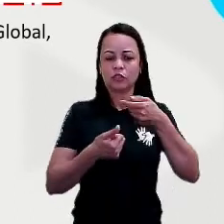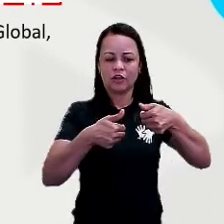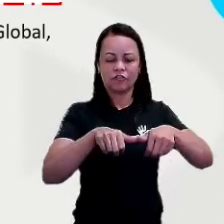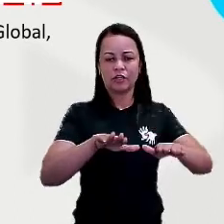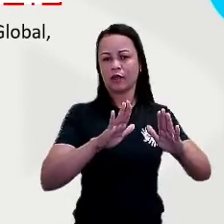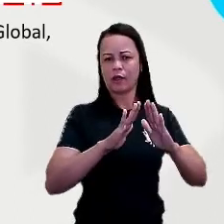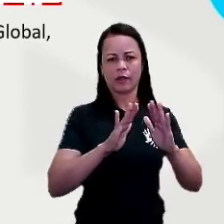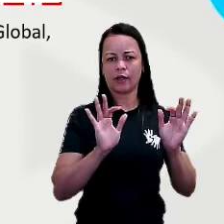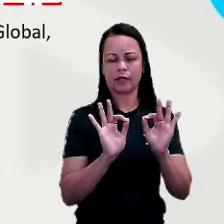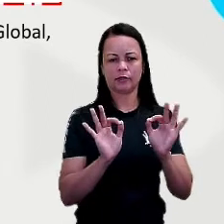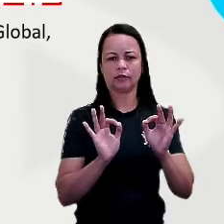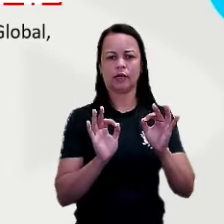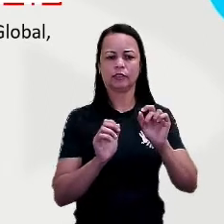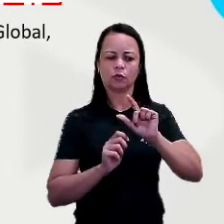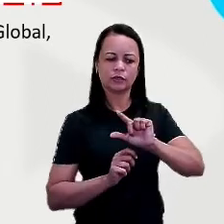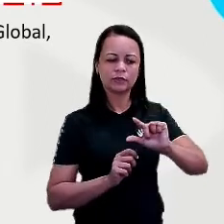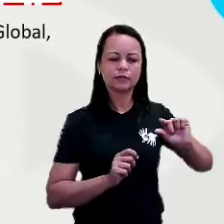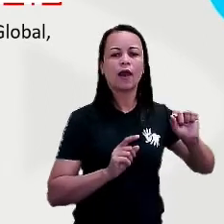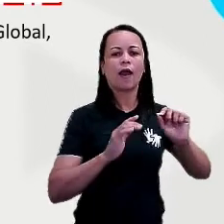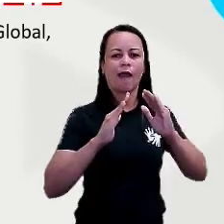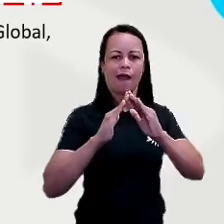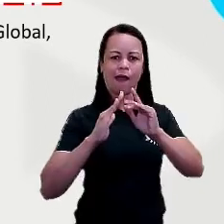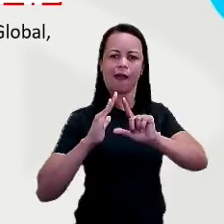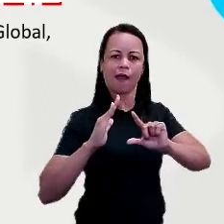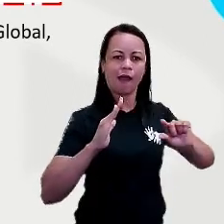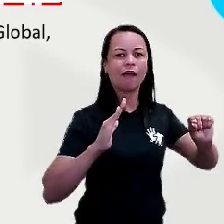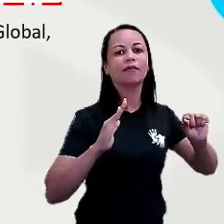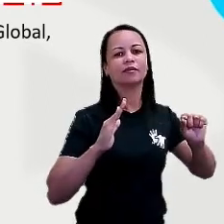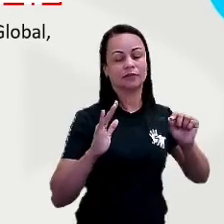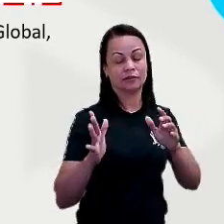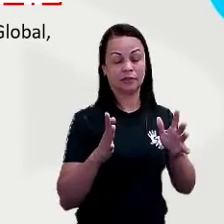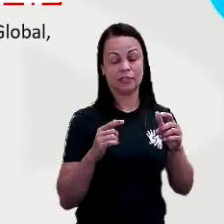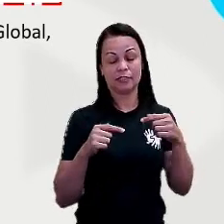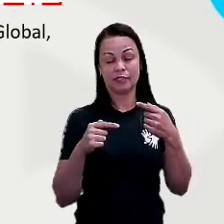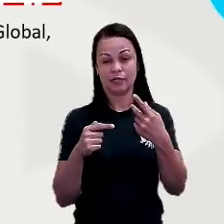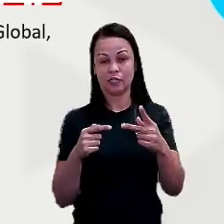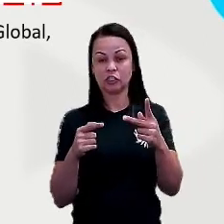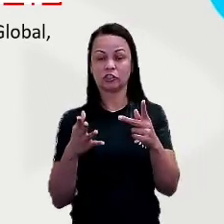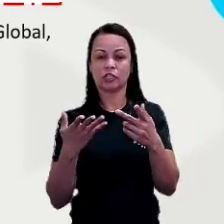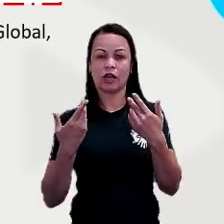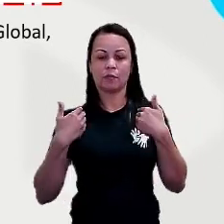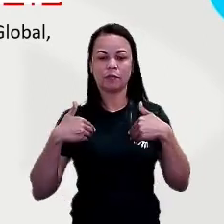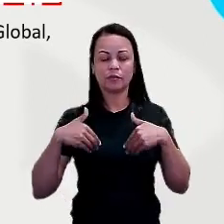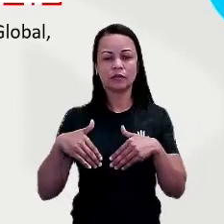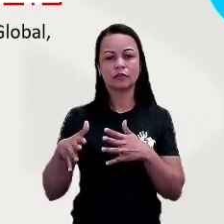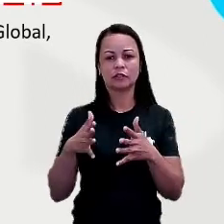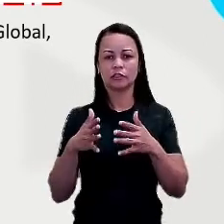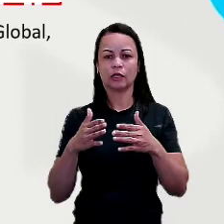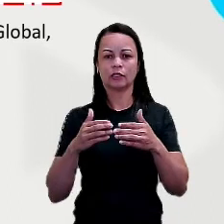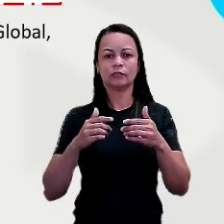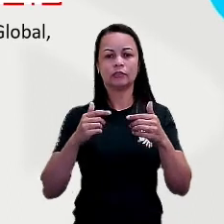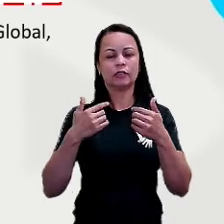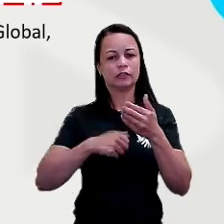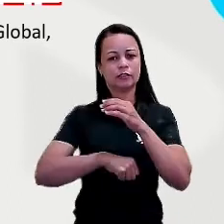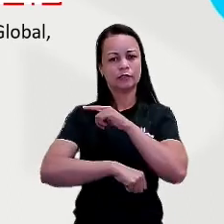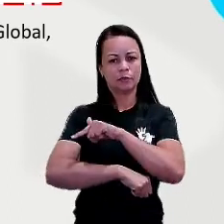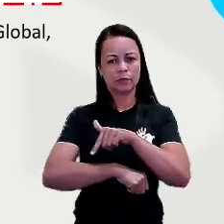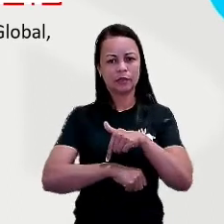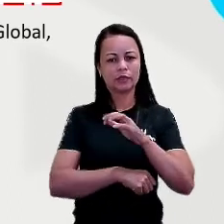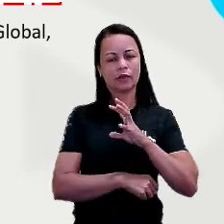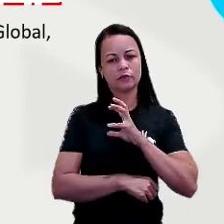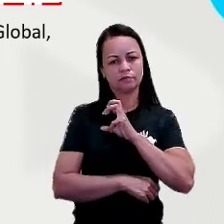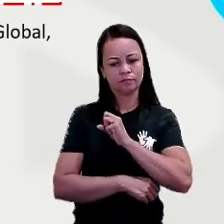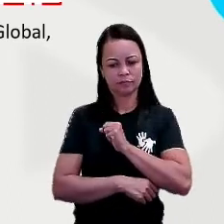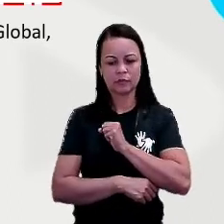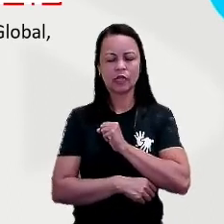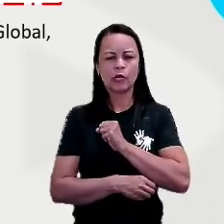casa. Parti, sem dizer nada. Deixar, quanto antes, minhas cadeias de disciplina e de amor.